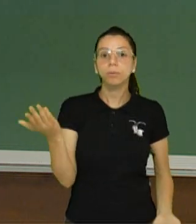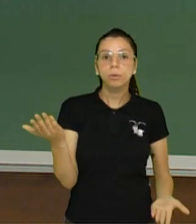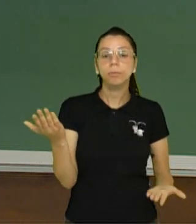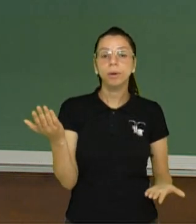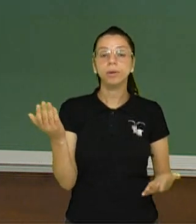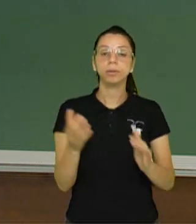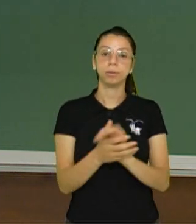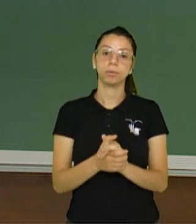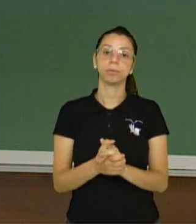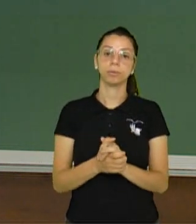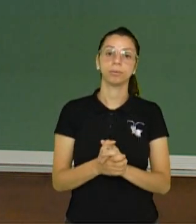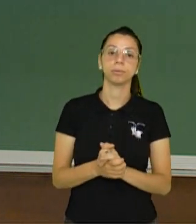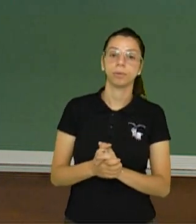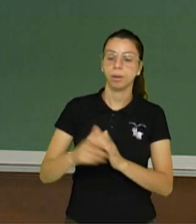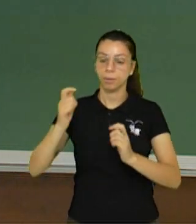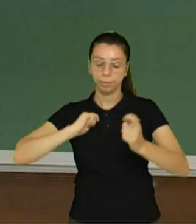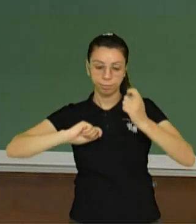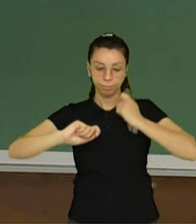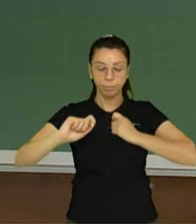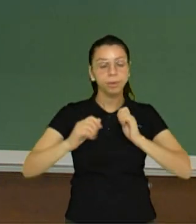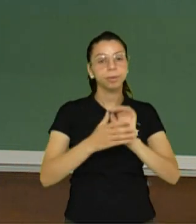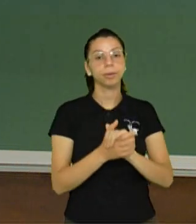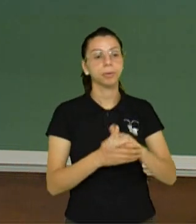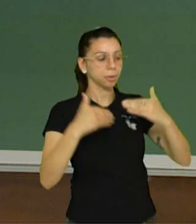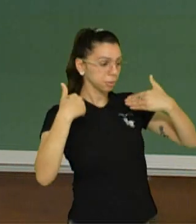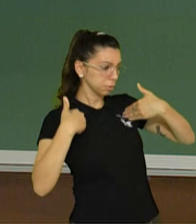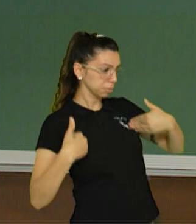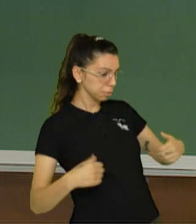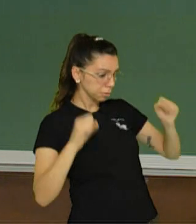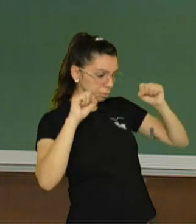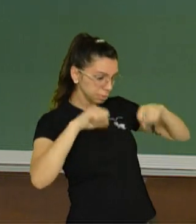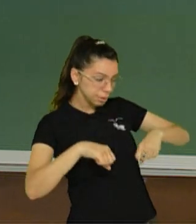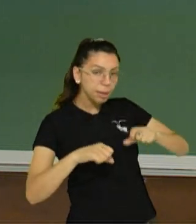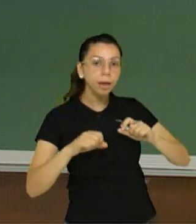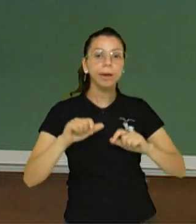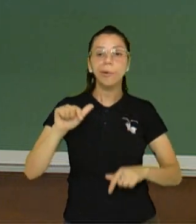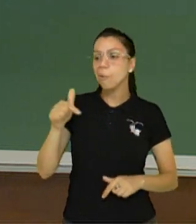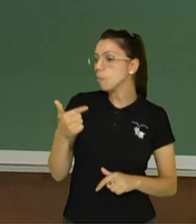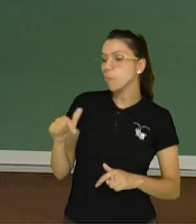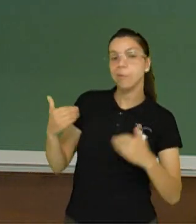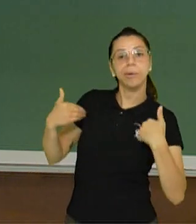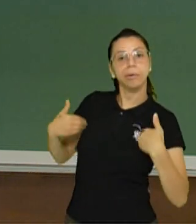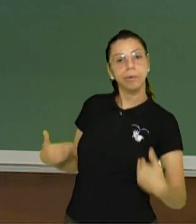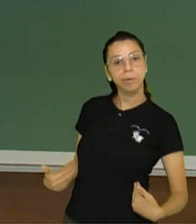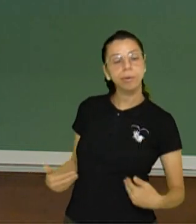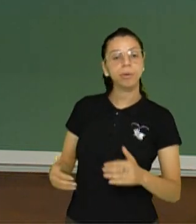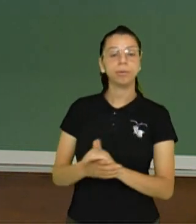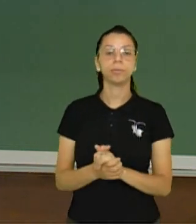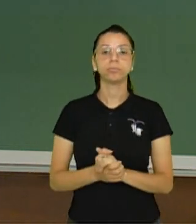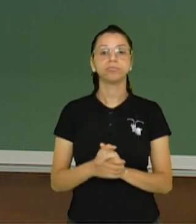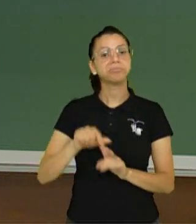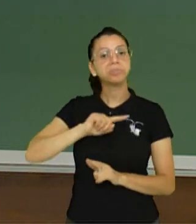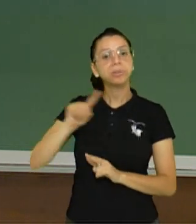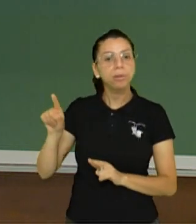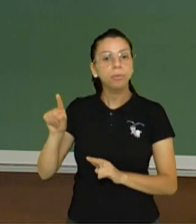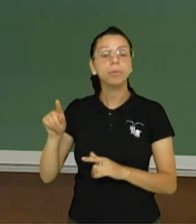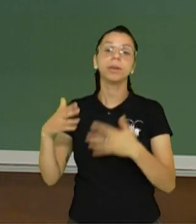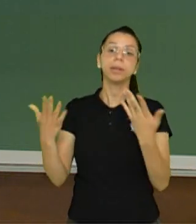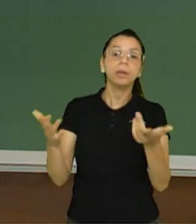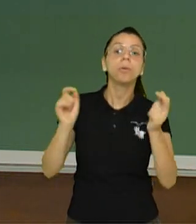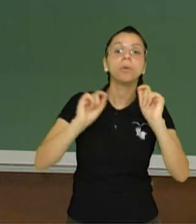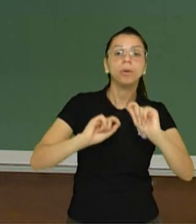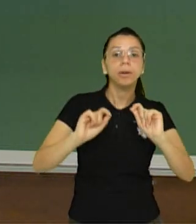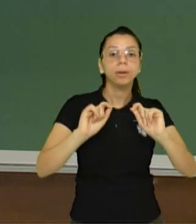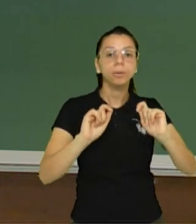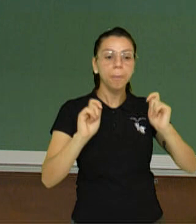né? É estar entre o ser e o não ser, entre a possibilidade de ser várias coisas, como diz o Sartre. E isso é